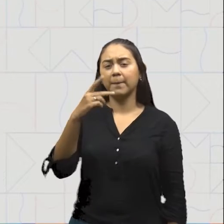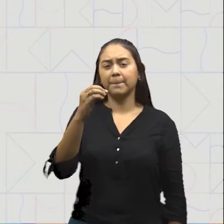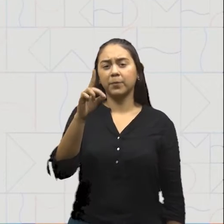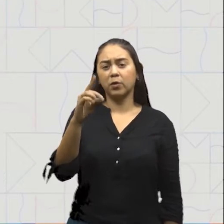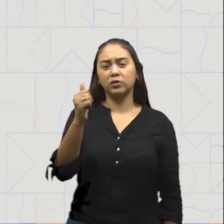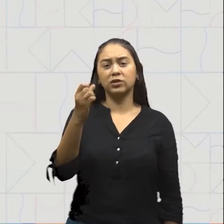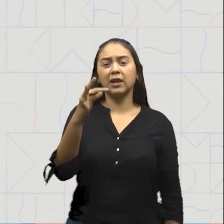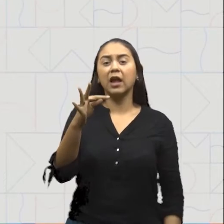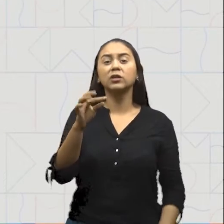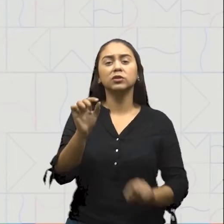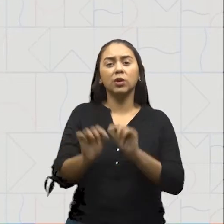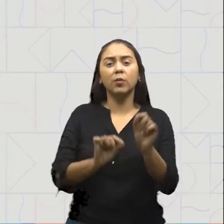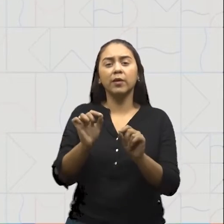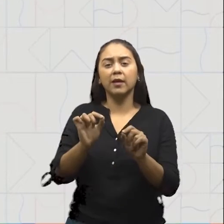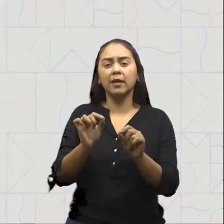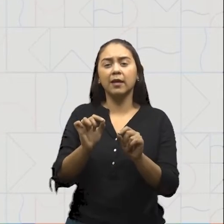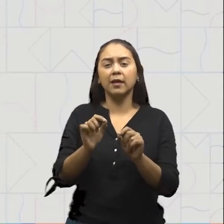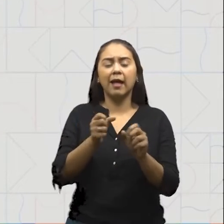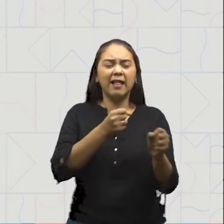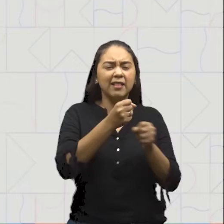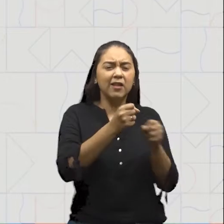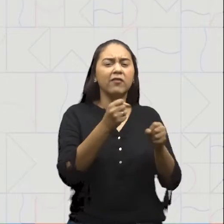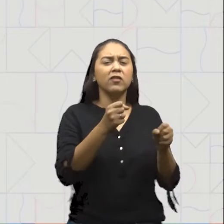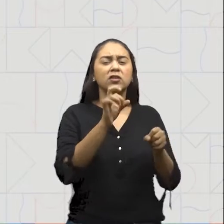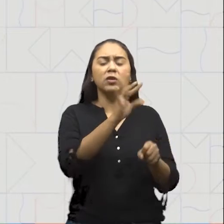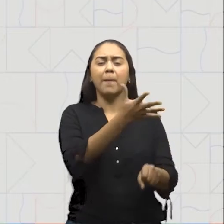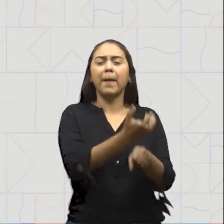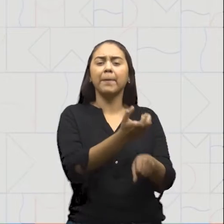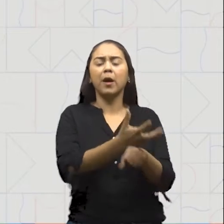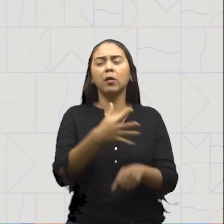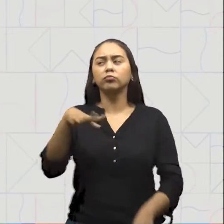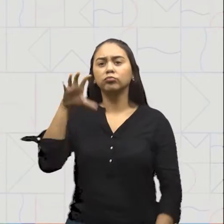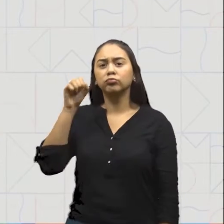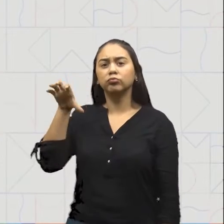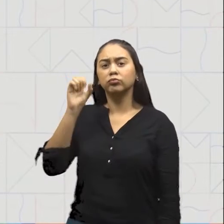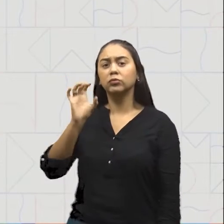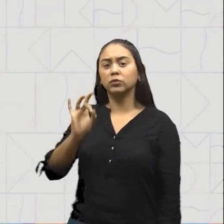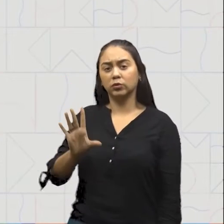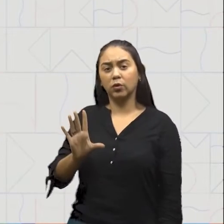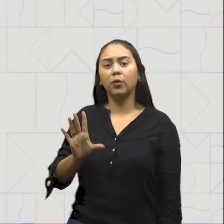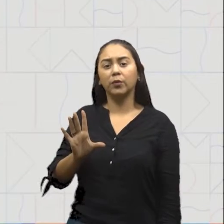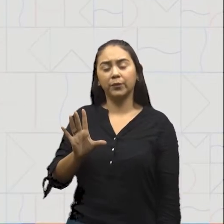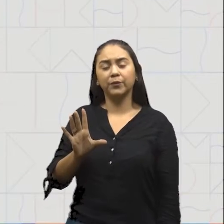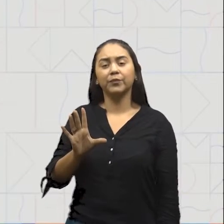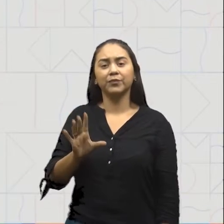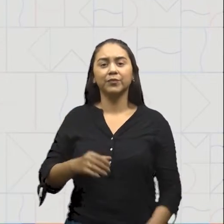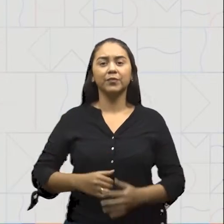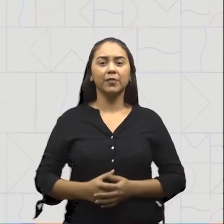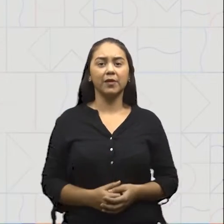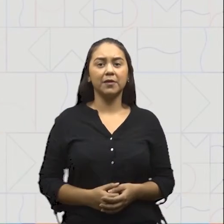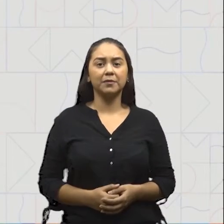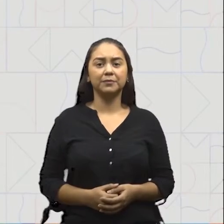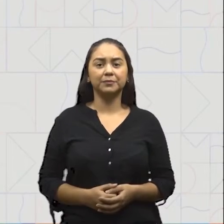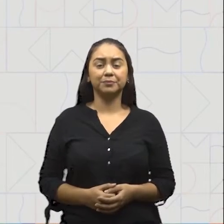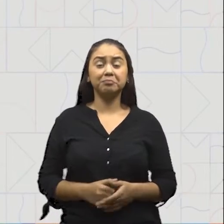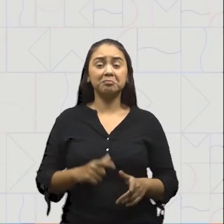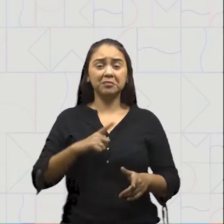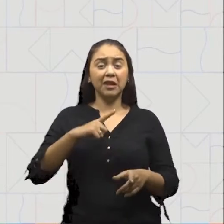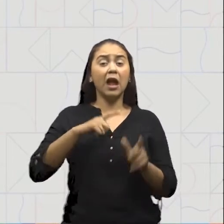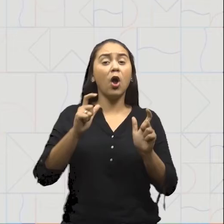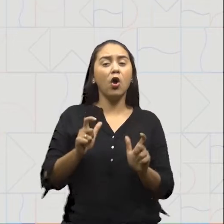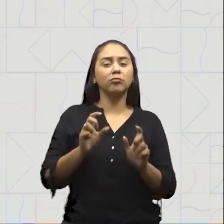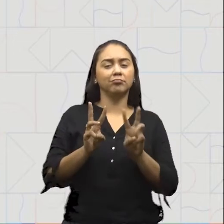os podcasts. Podcast é um nome em inglês, dado para alguns tipos de áudios que estão disponíveis